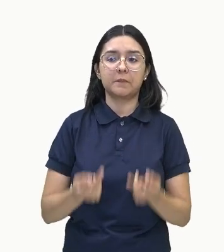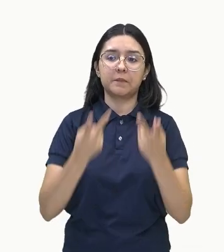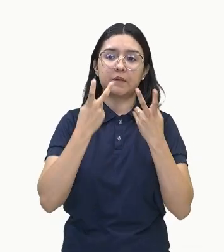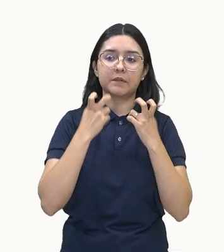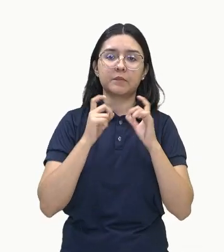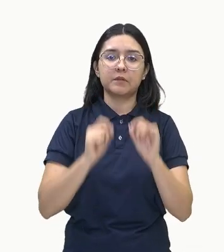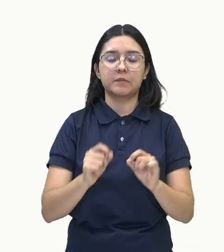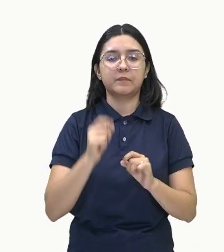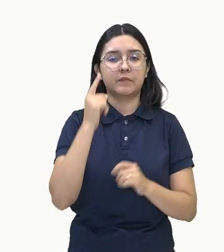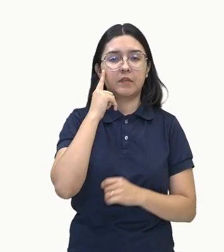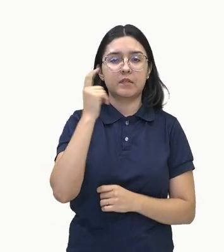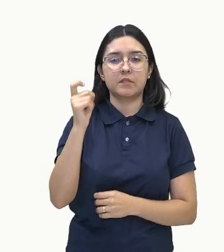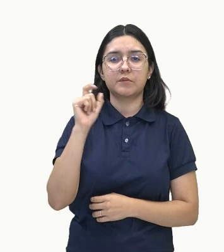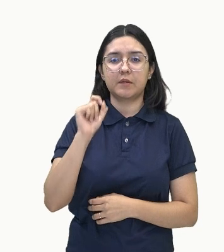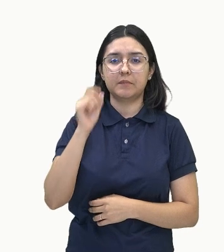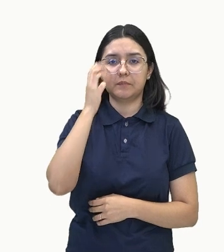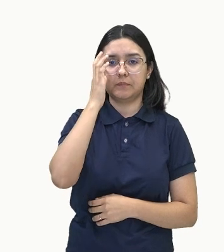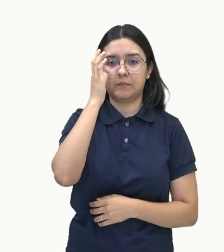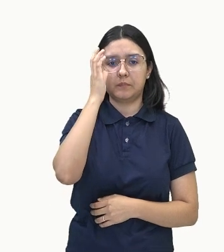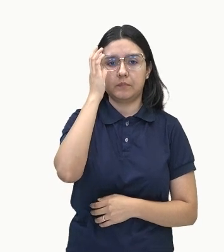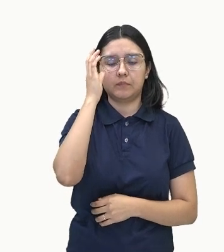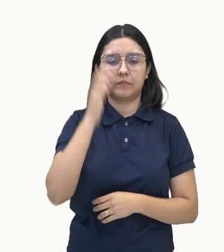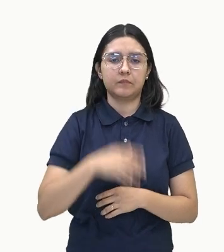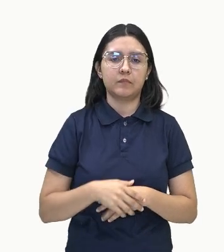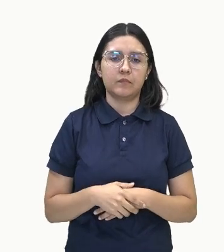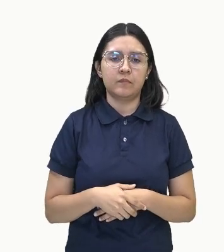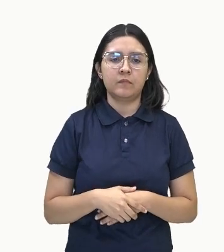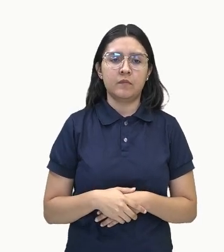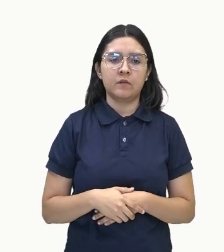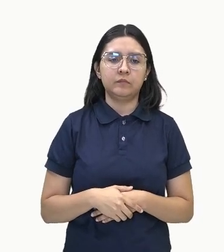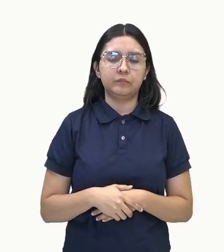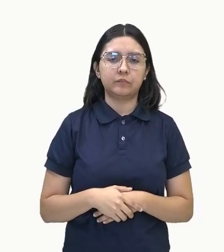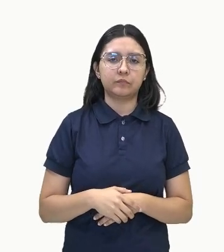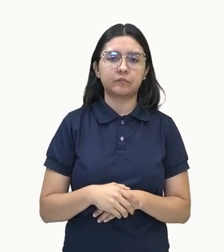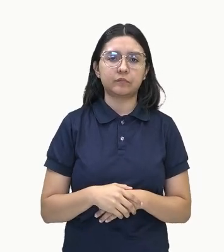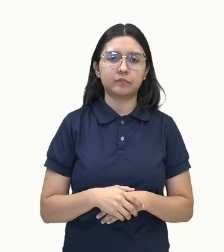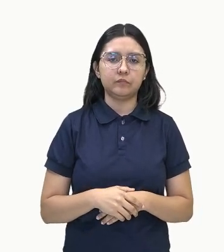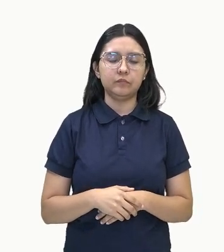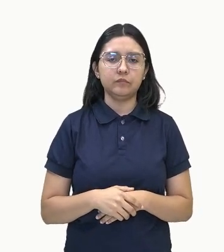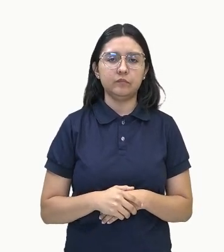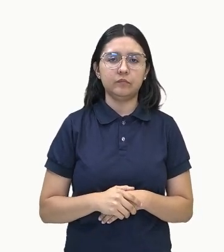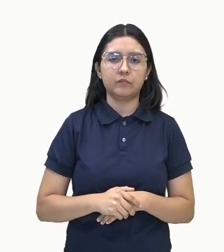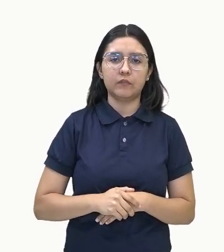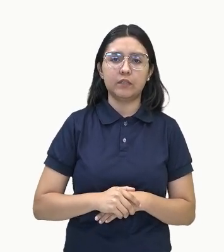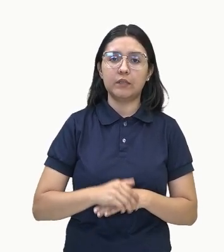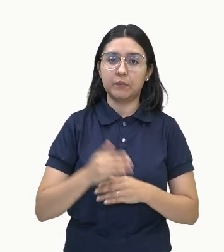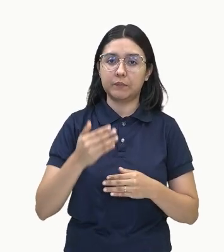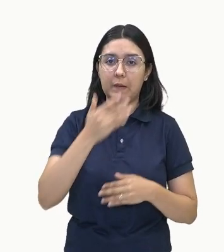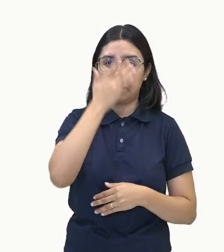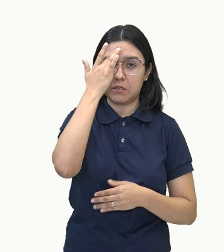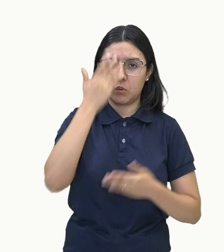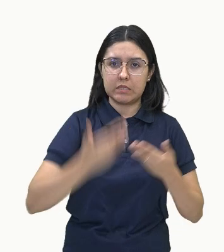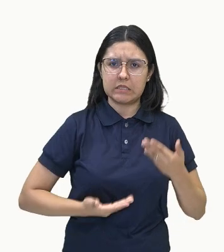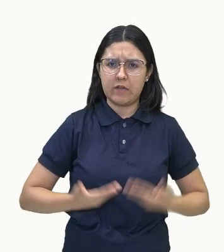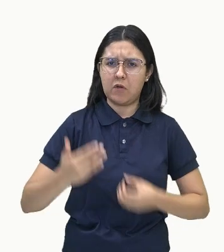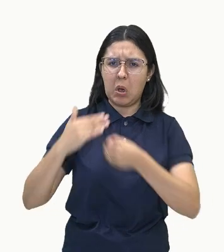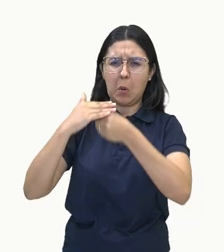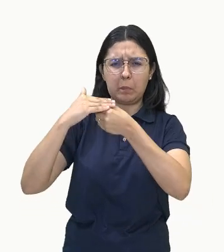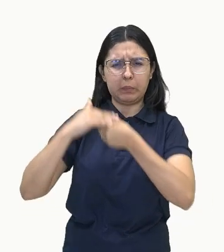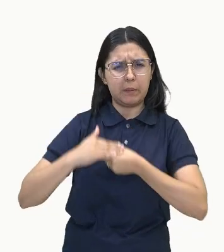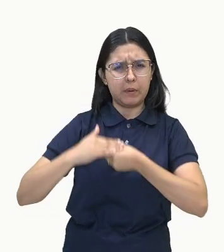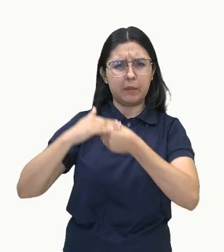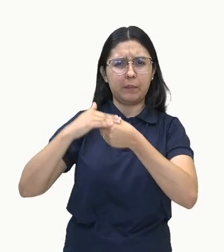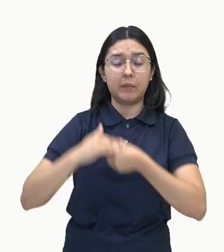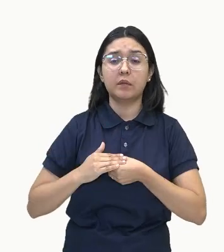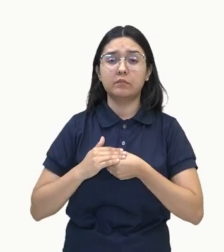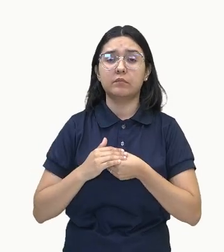galera, uma coisa interessante. Que quando o servo ele é oprimido ali na servidão, ele